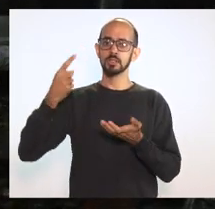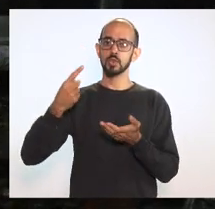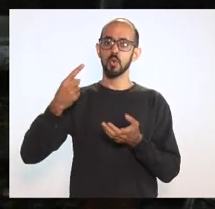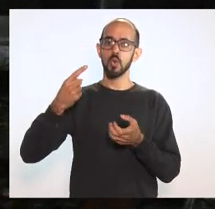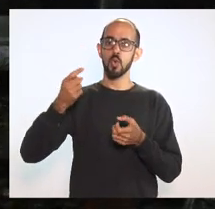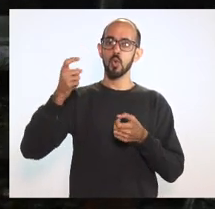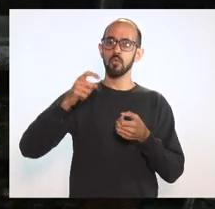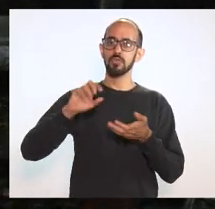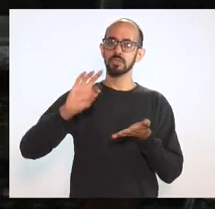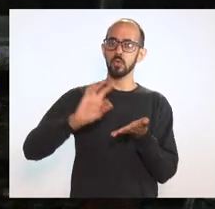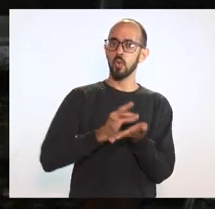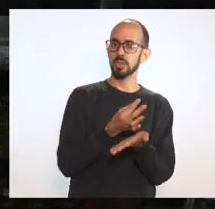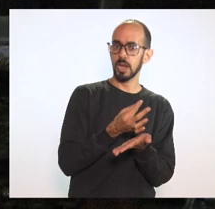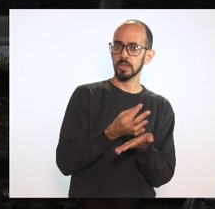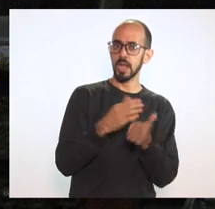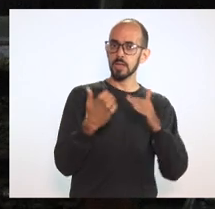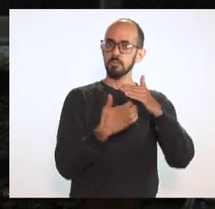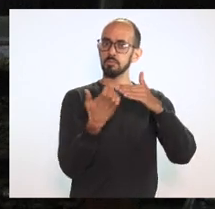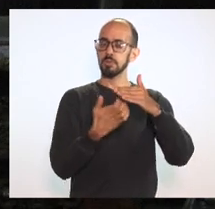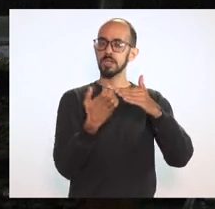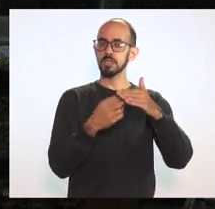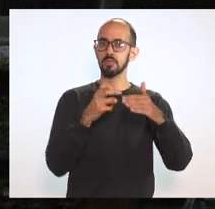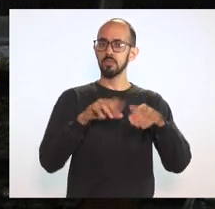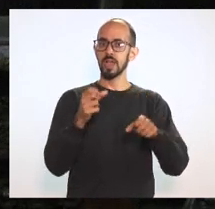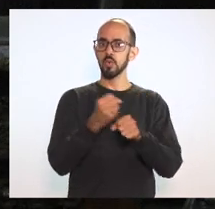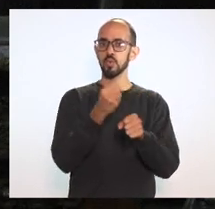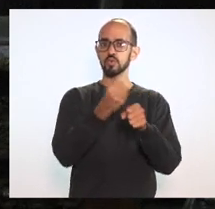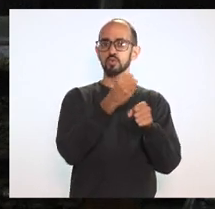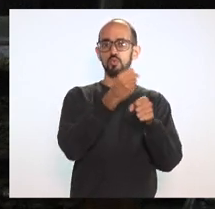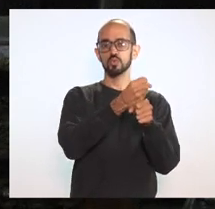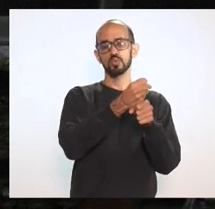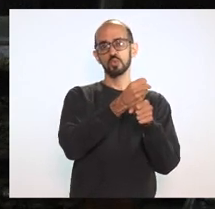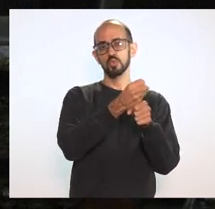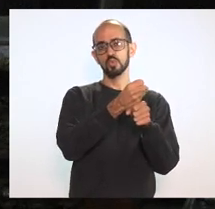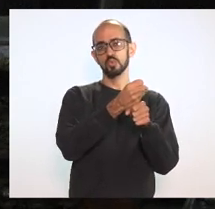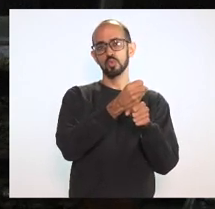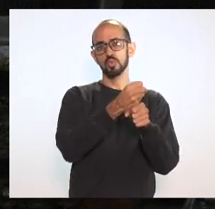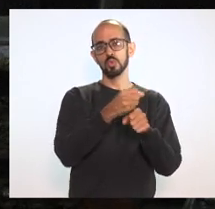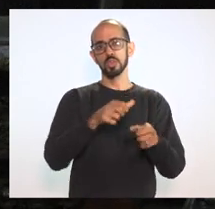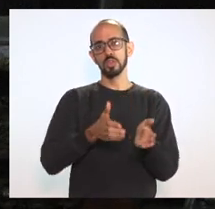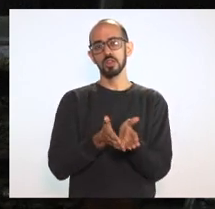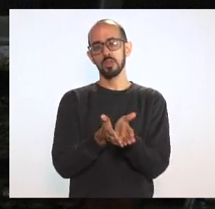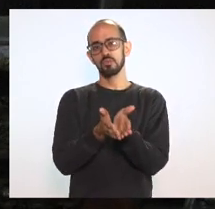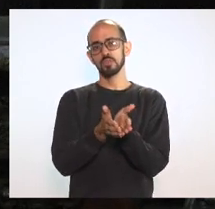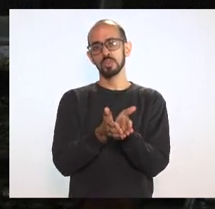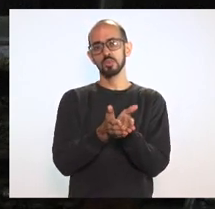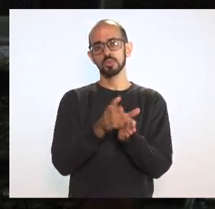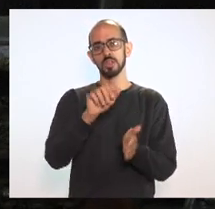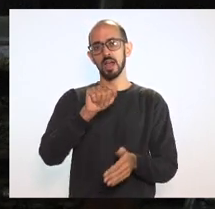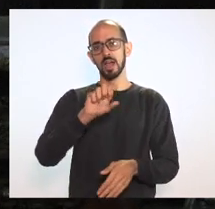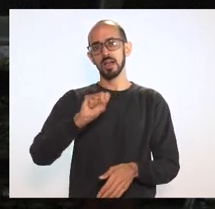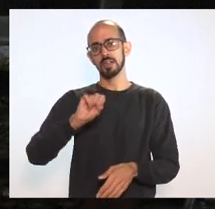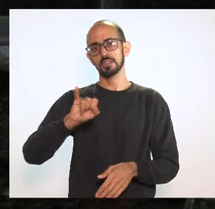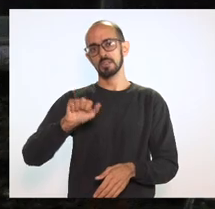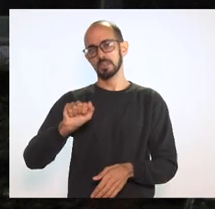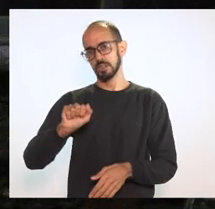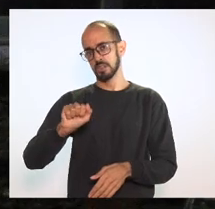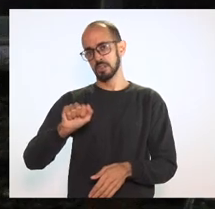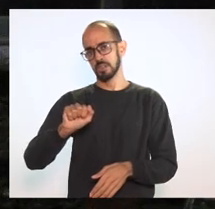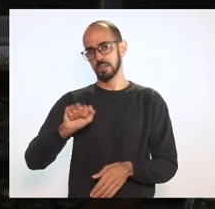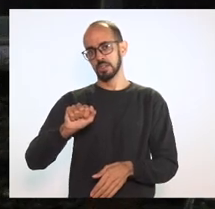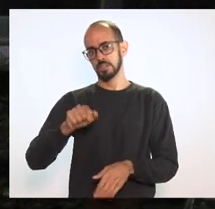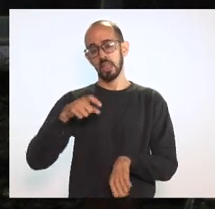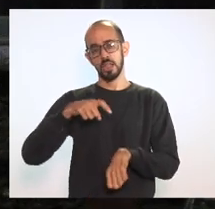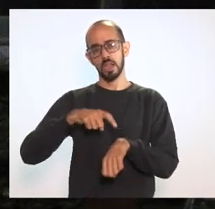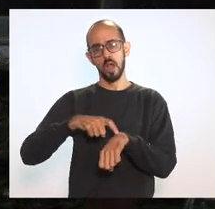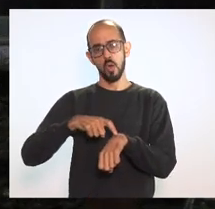levar a construção das plataformas para países asiáticos. Então, já está mais do que na hora de todos